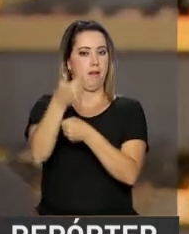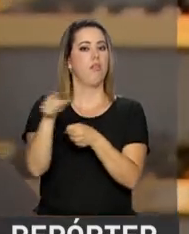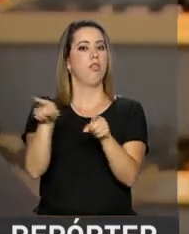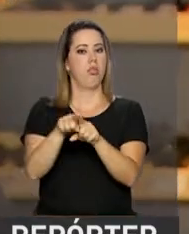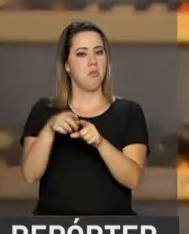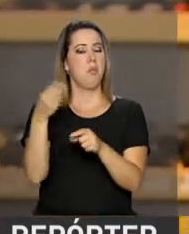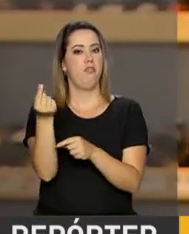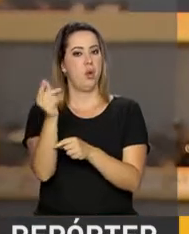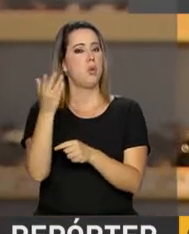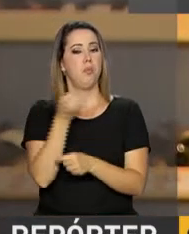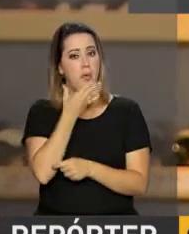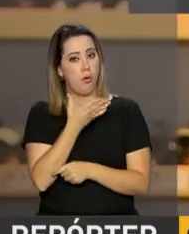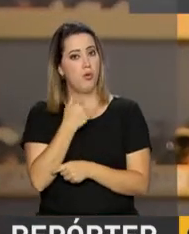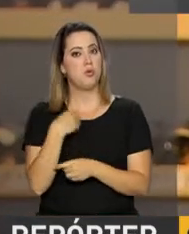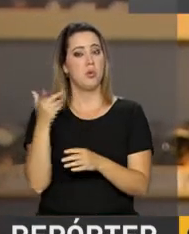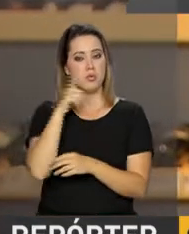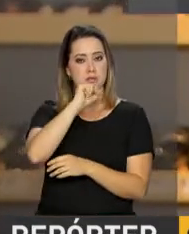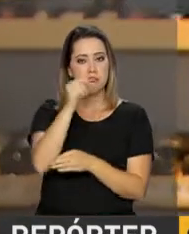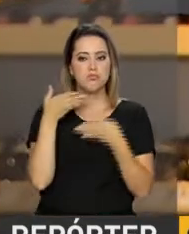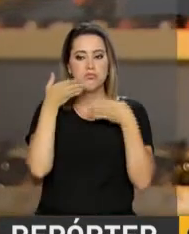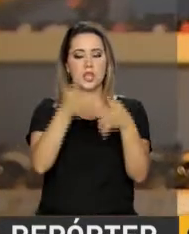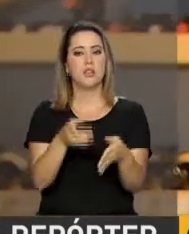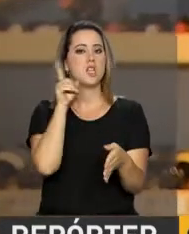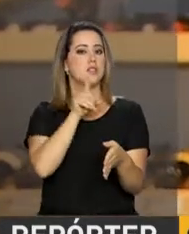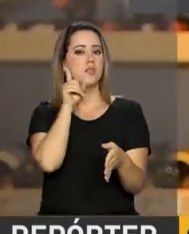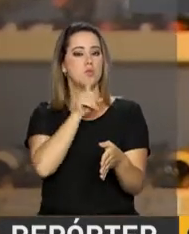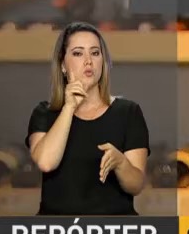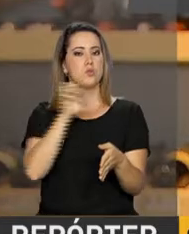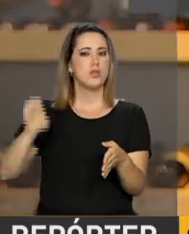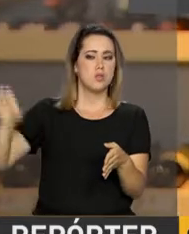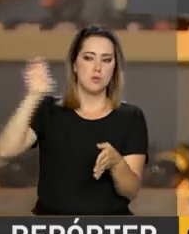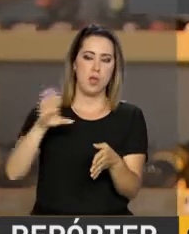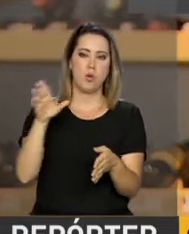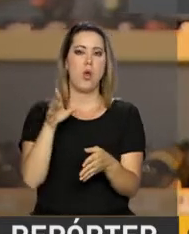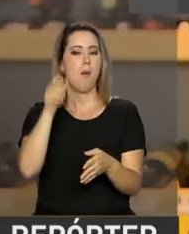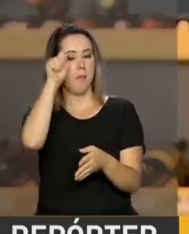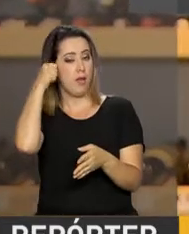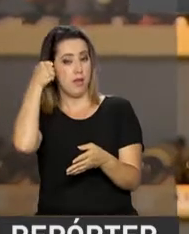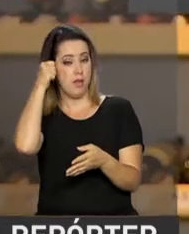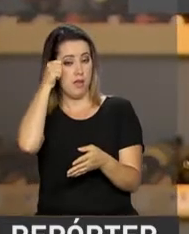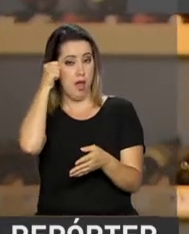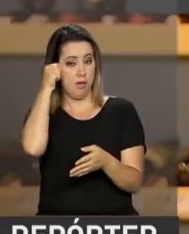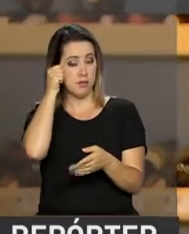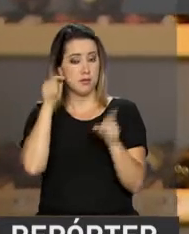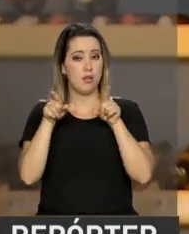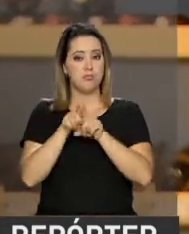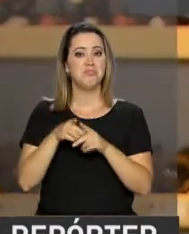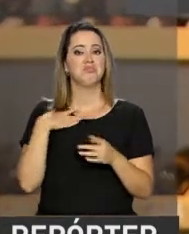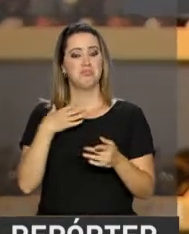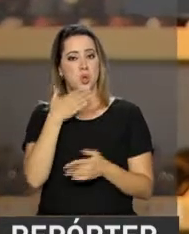competitivos como estados unidos europa e ásia a aceitação internacional da produção nacional